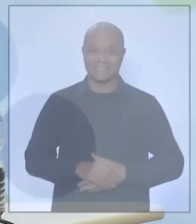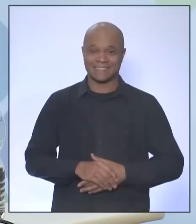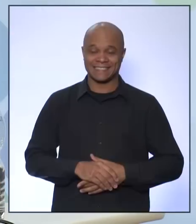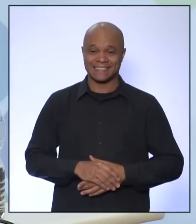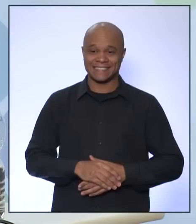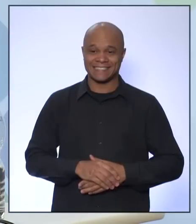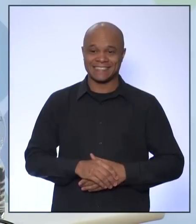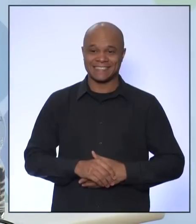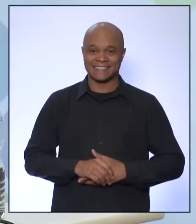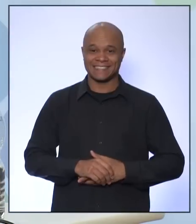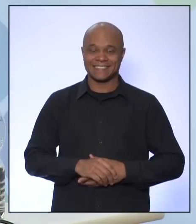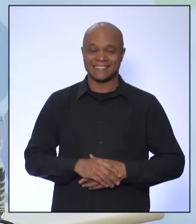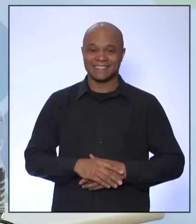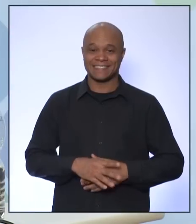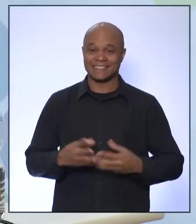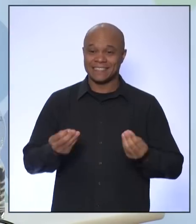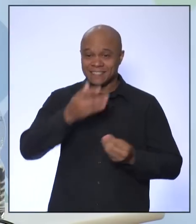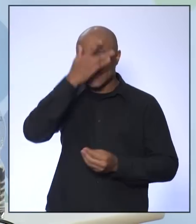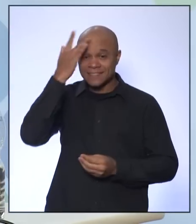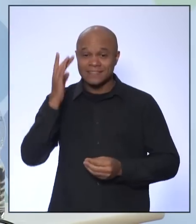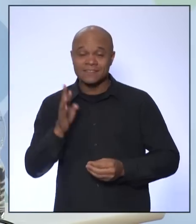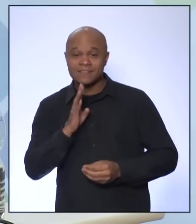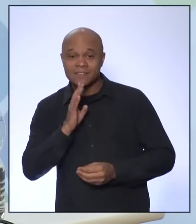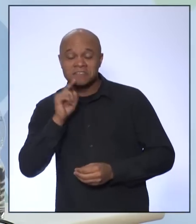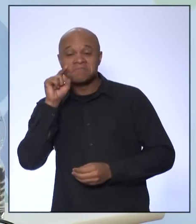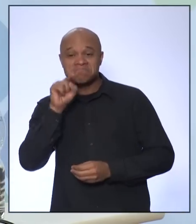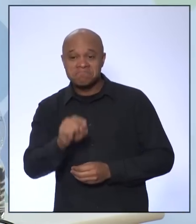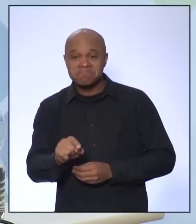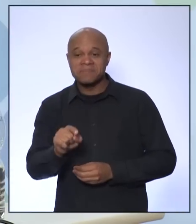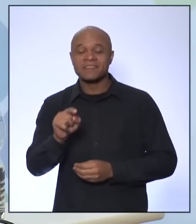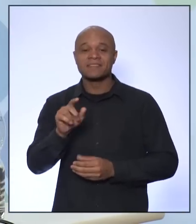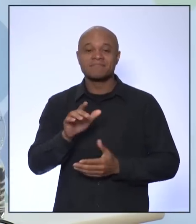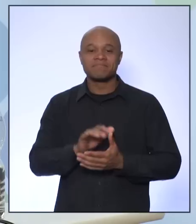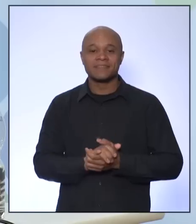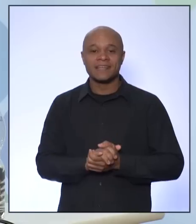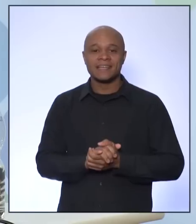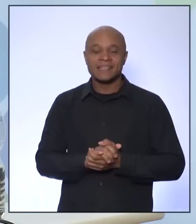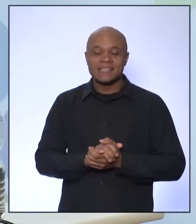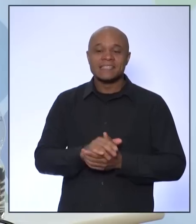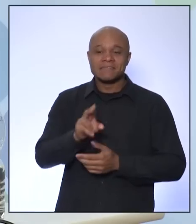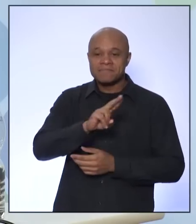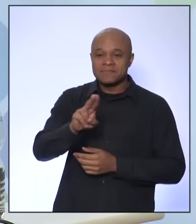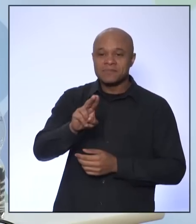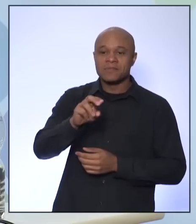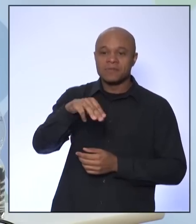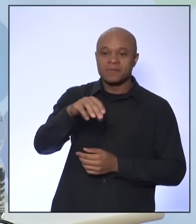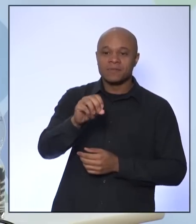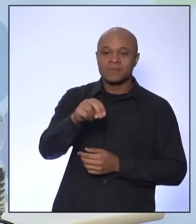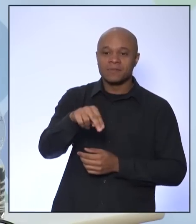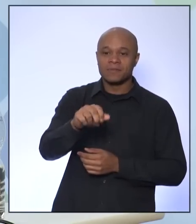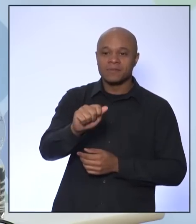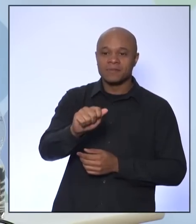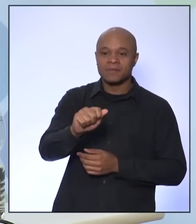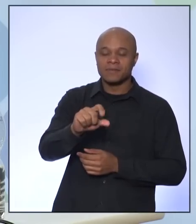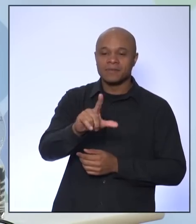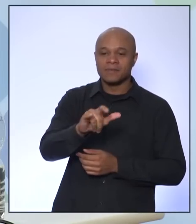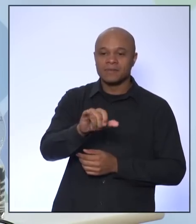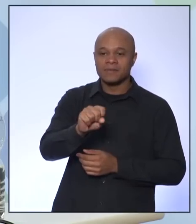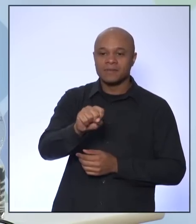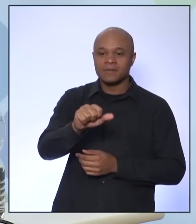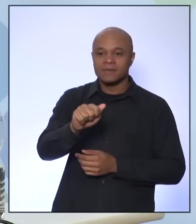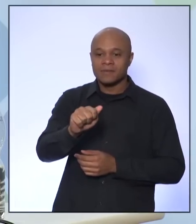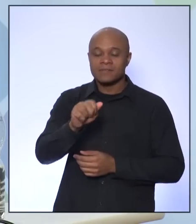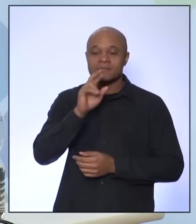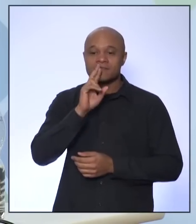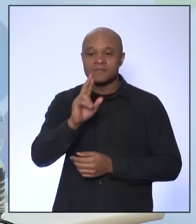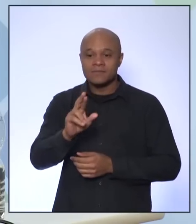Bom, muita gente reconheceu, então, que é a Mona Lisa, né? E muita gente também respondeu